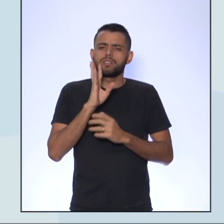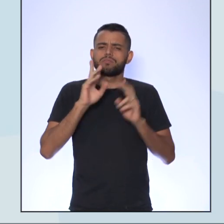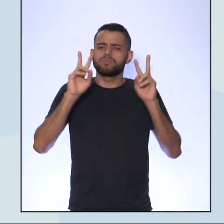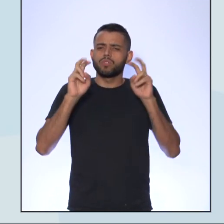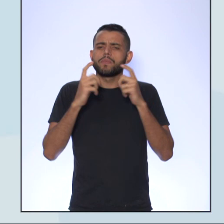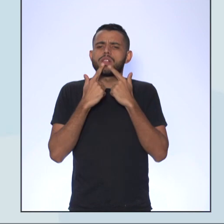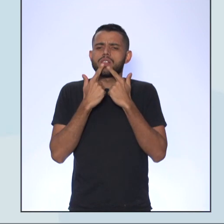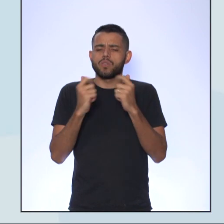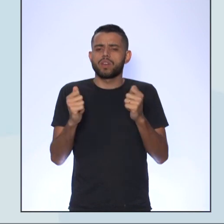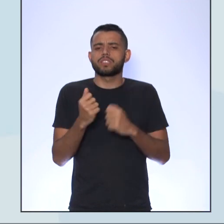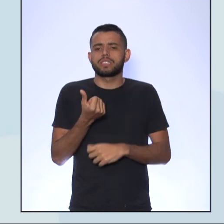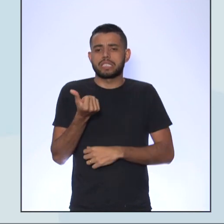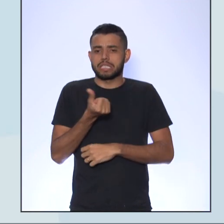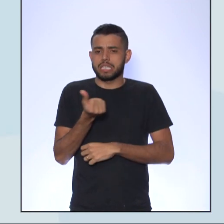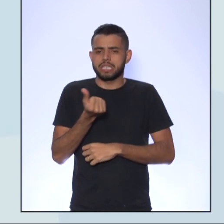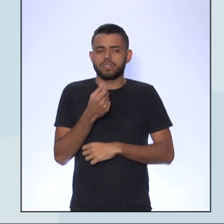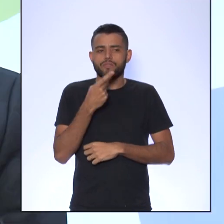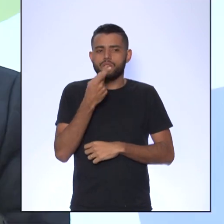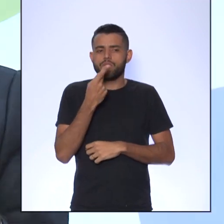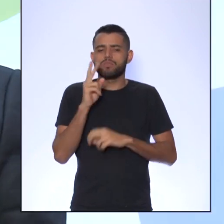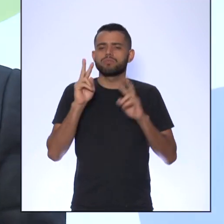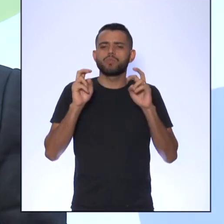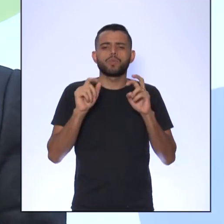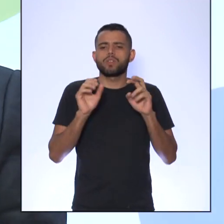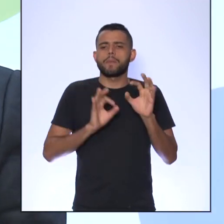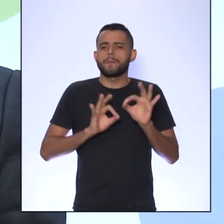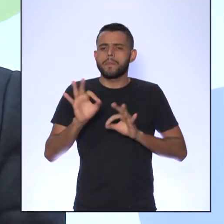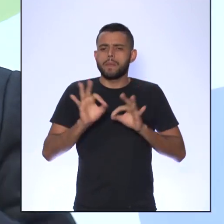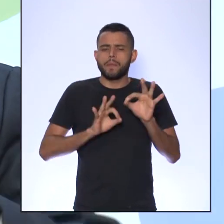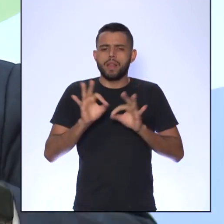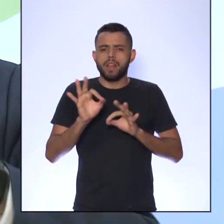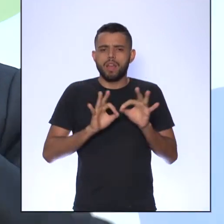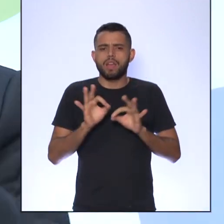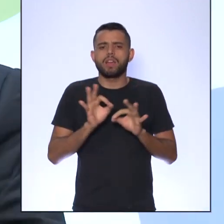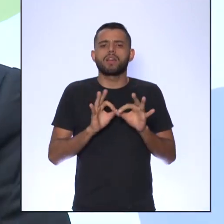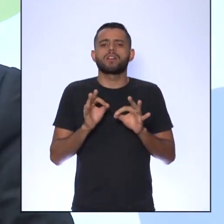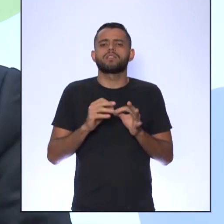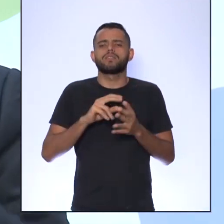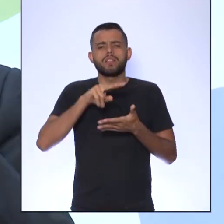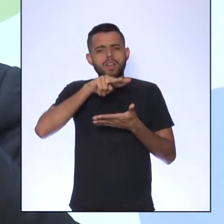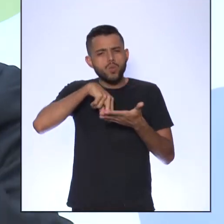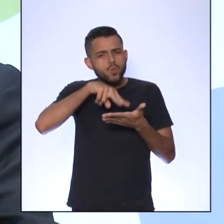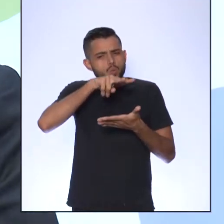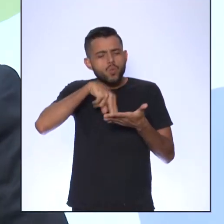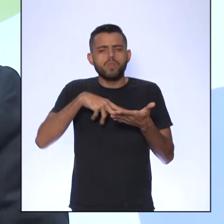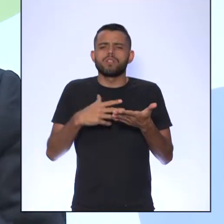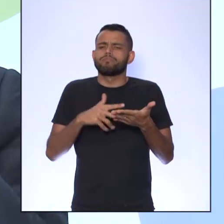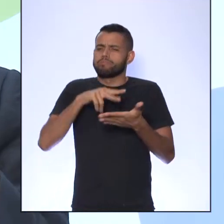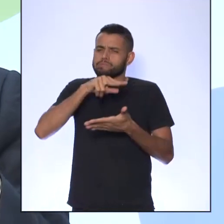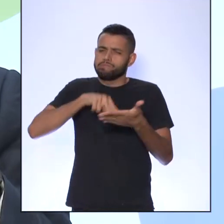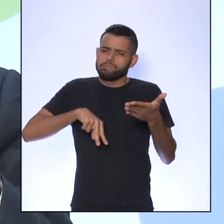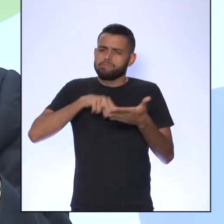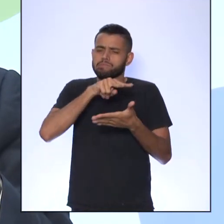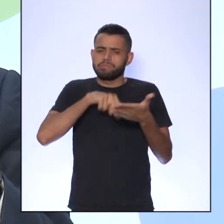que se falou muito sobre preparar a partir de leitura, ler bastante,